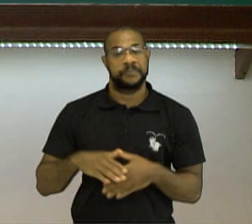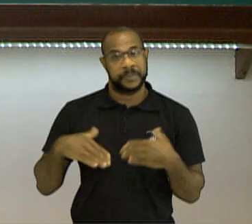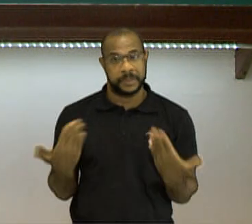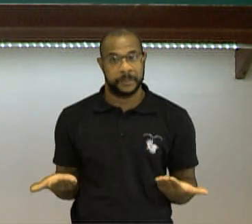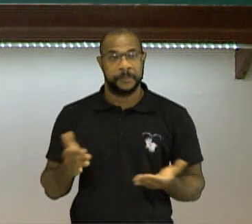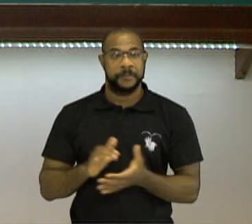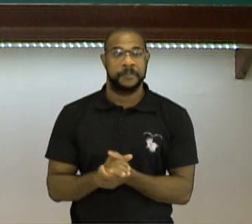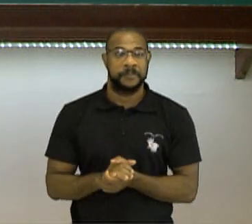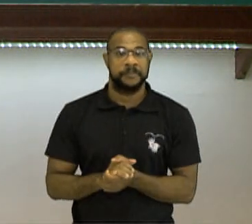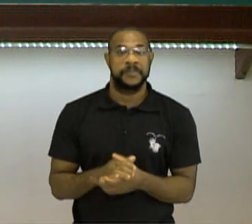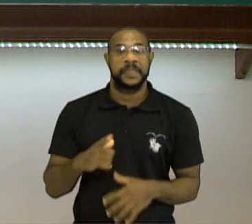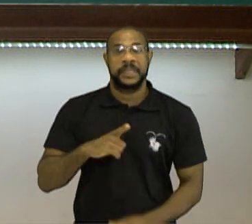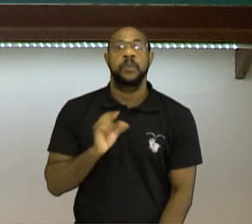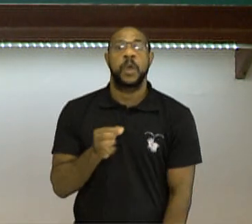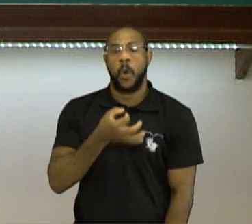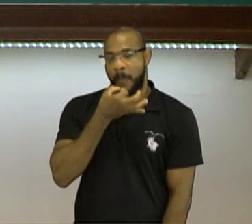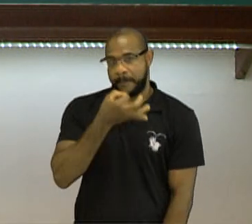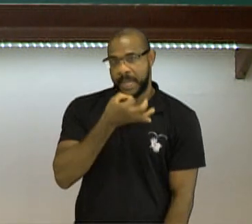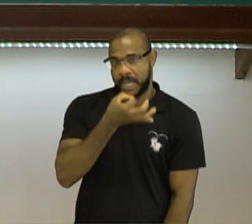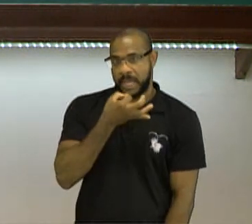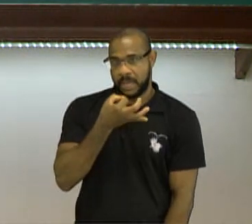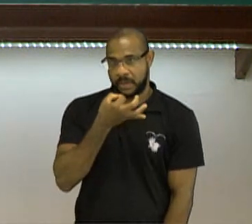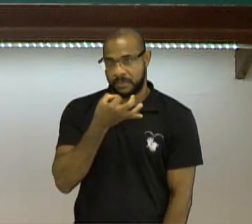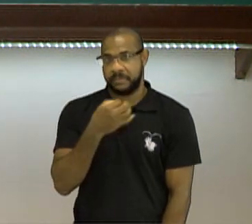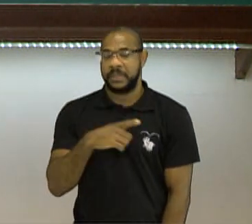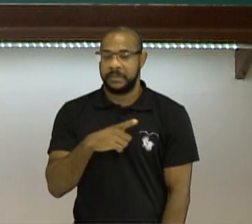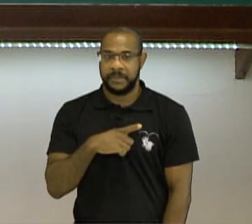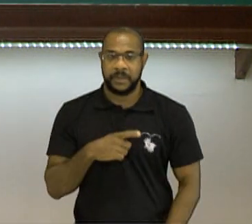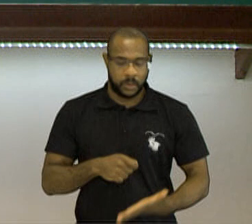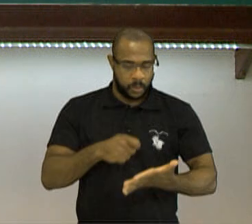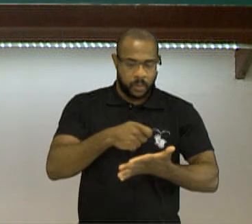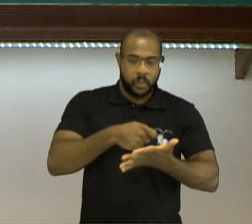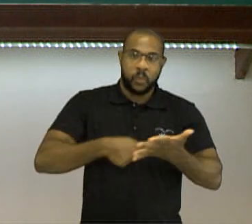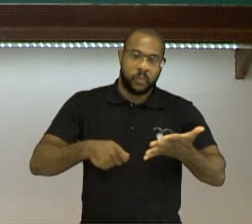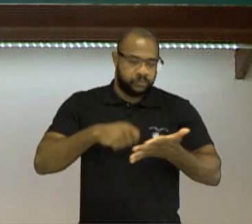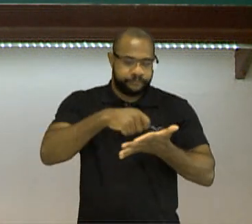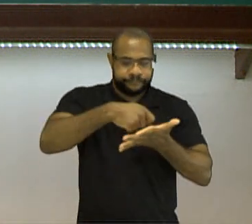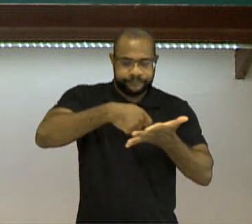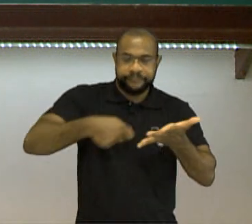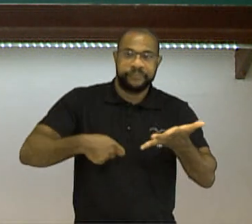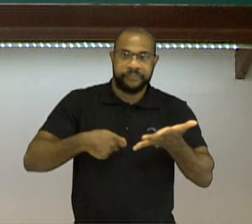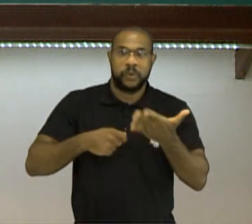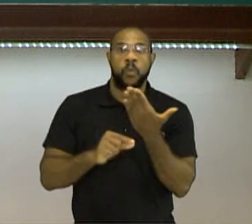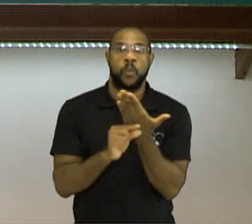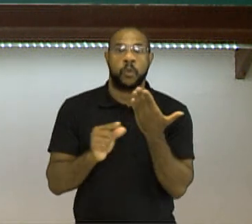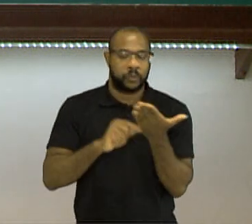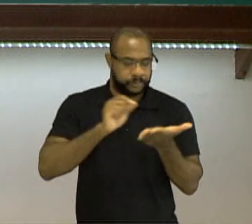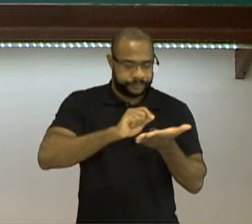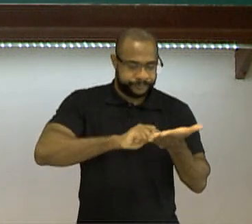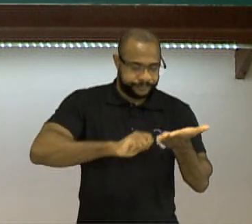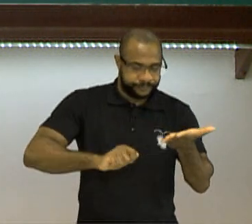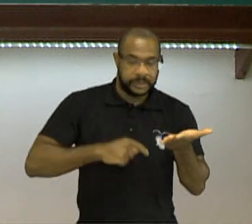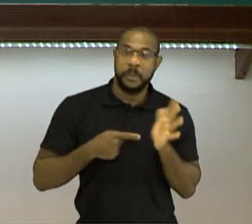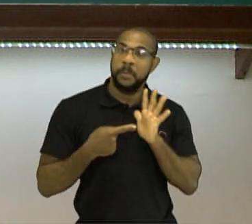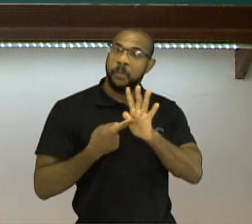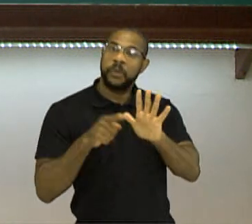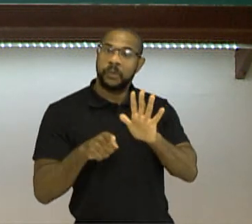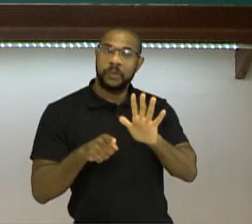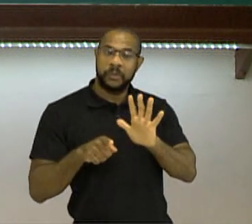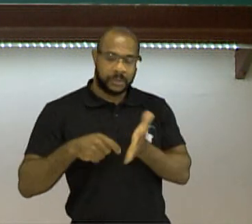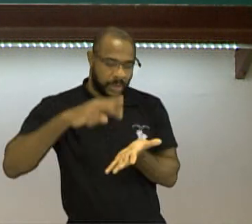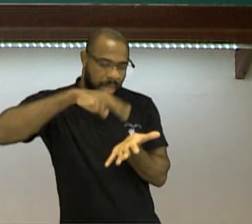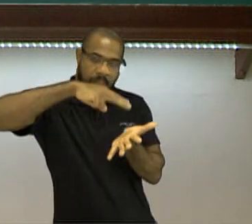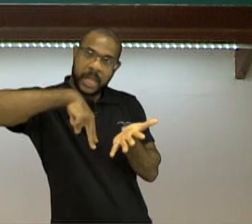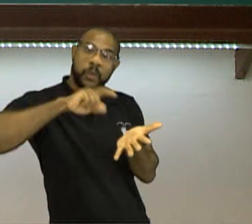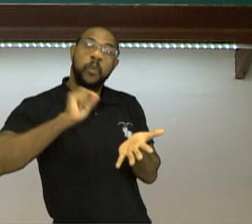Portanto, tem-se uma opinião, o autor do texto também tem uma opinião, e ele tenta convencer-nos, ou melhor, convencer os